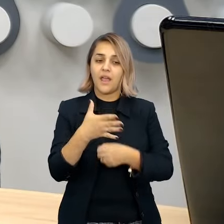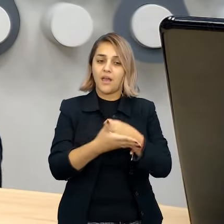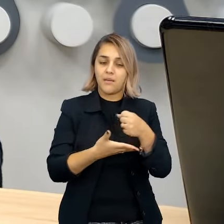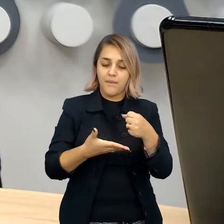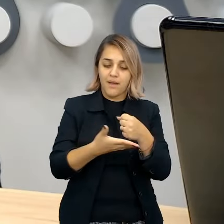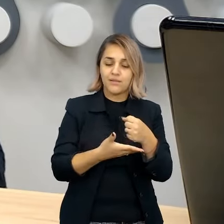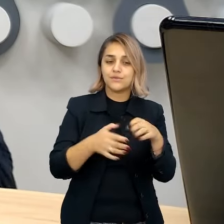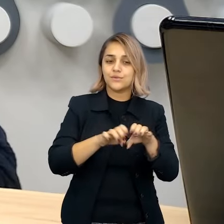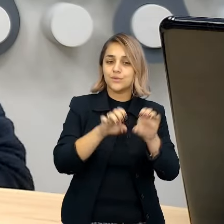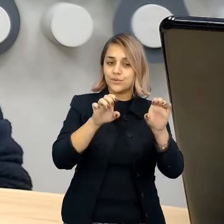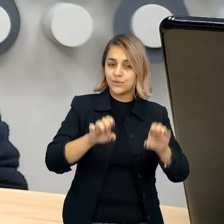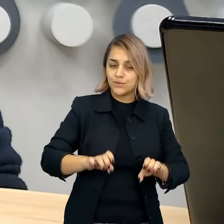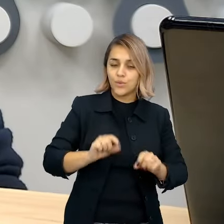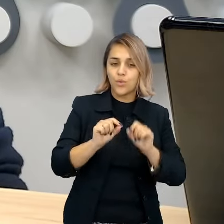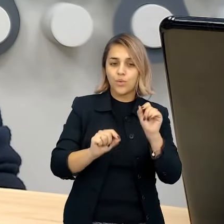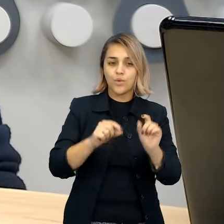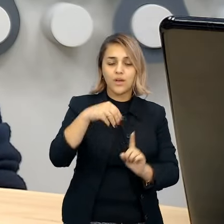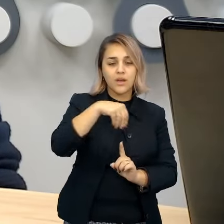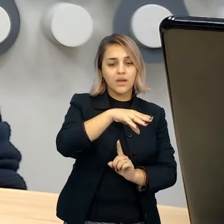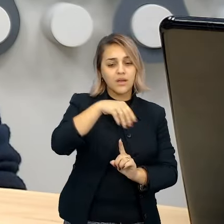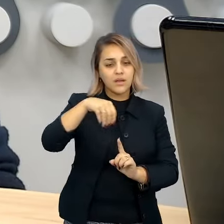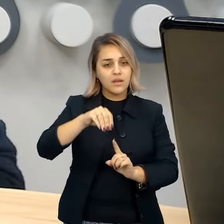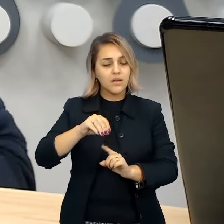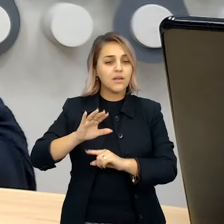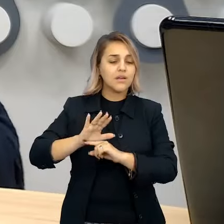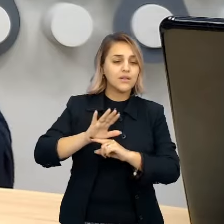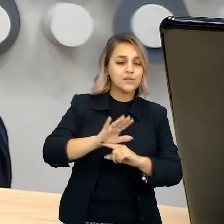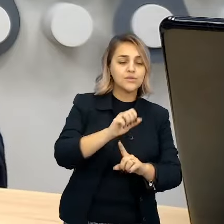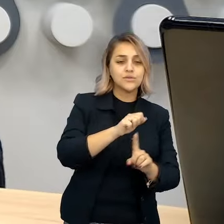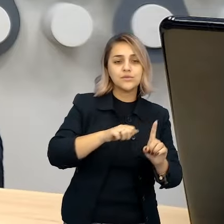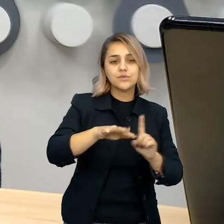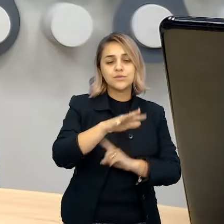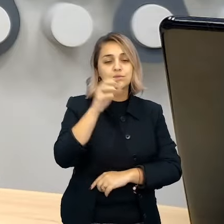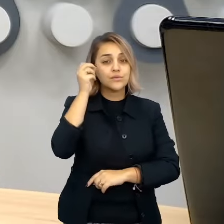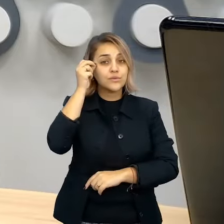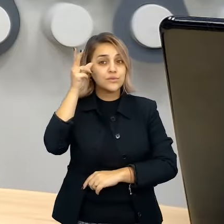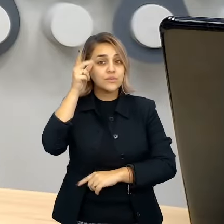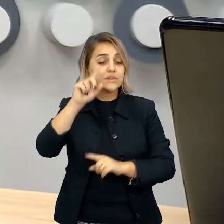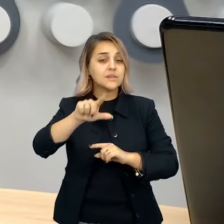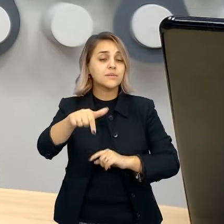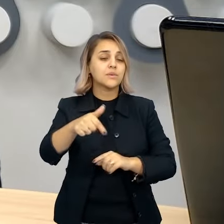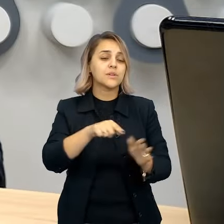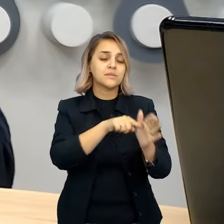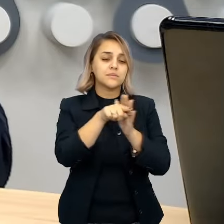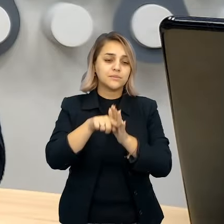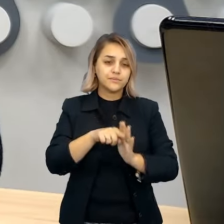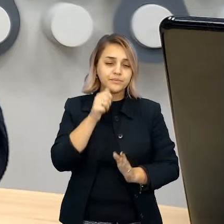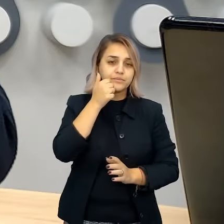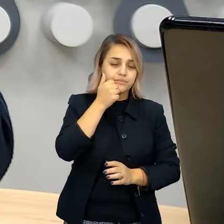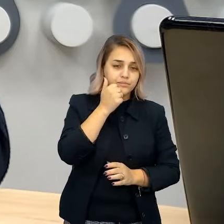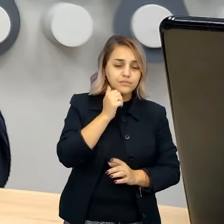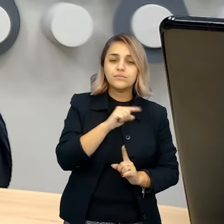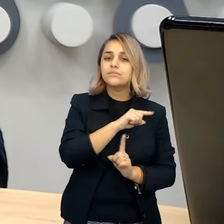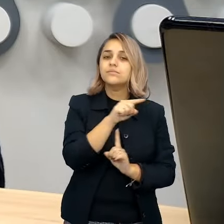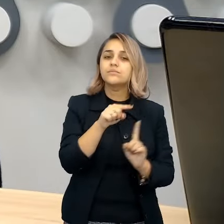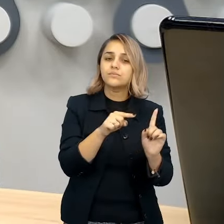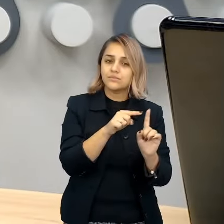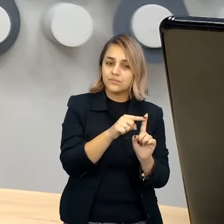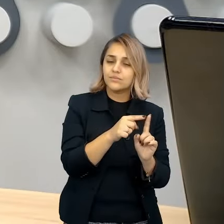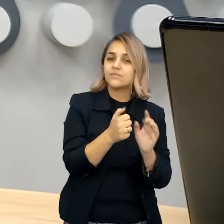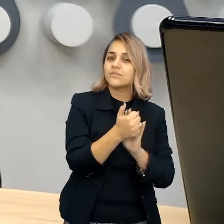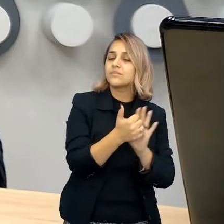introdução são mediação e intervenção sociocultural e depois a investigação científica, né? O objetivo